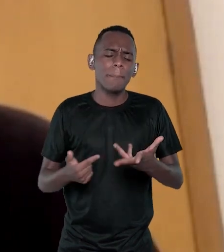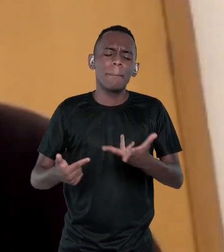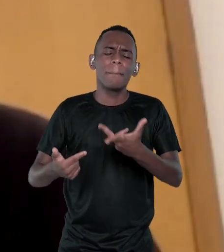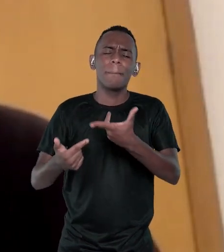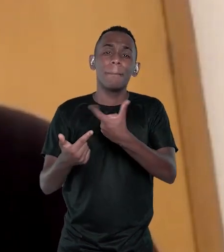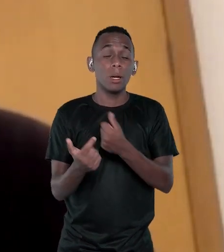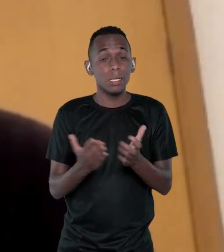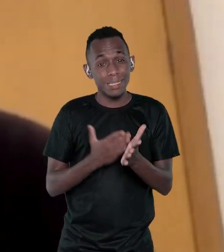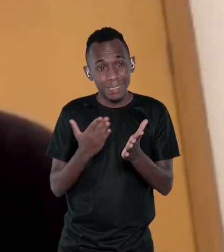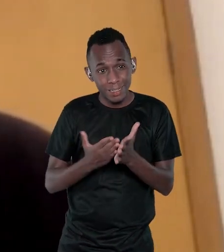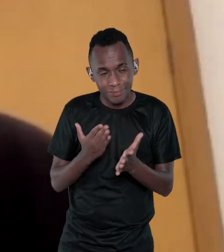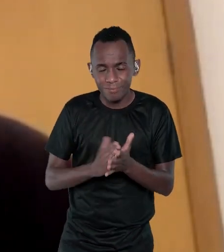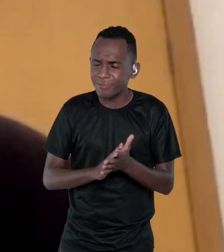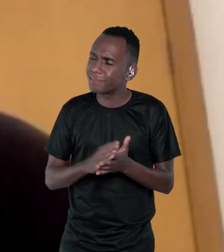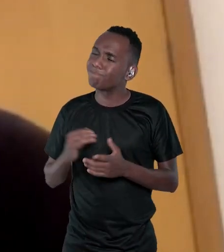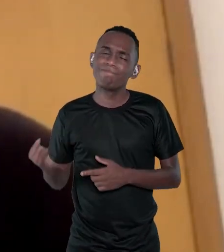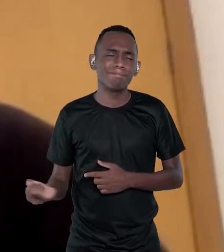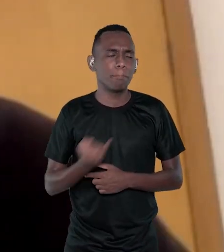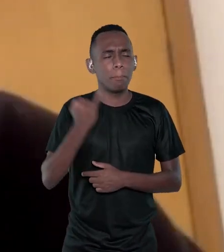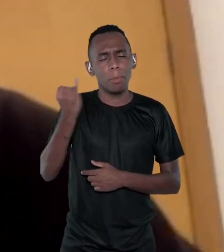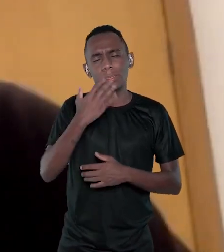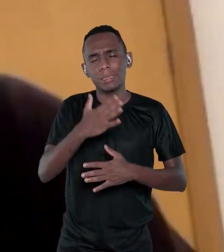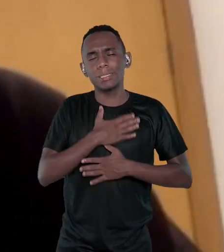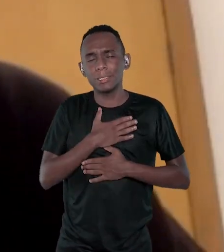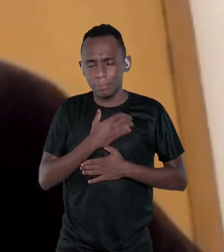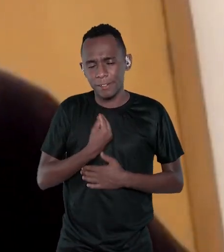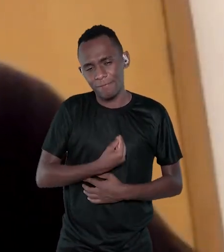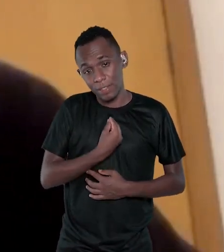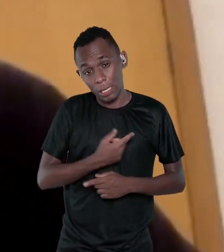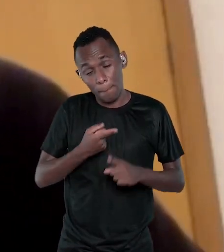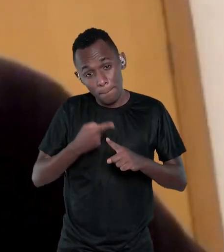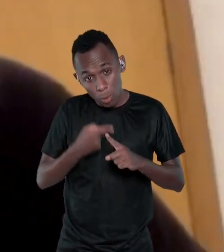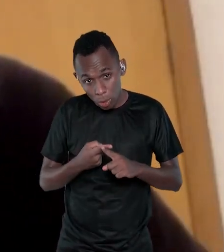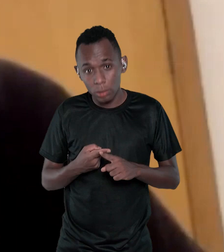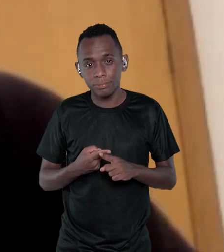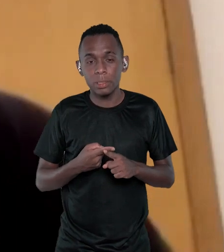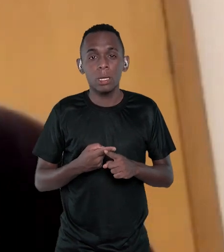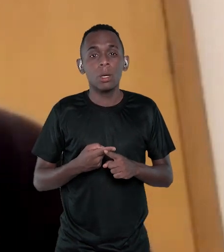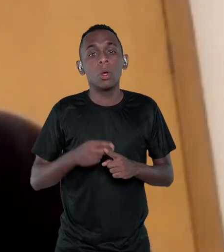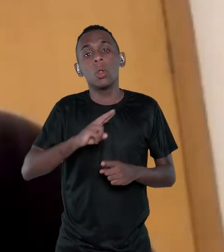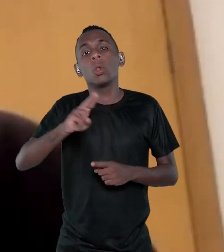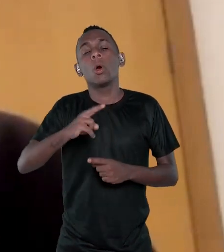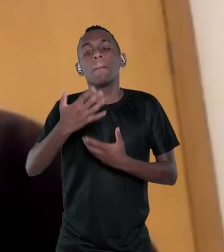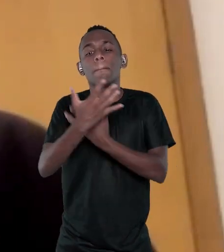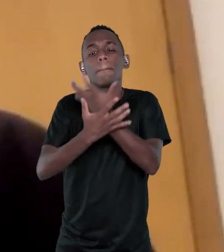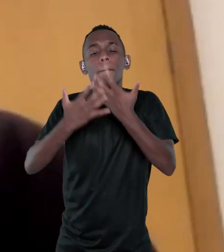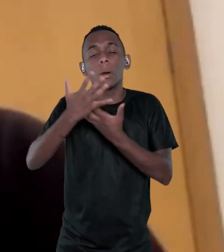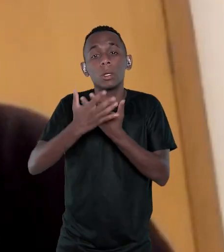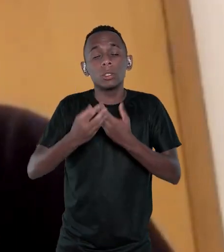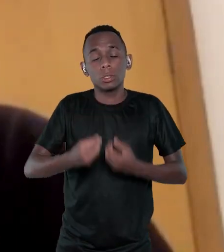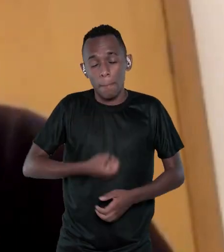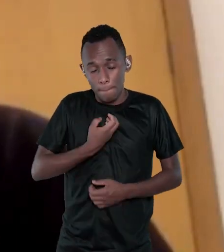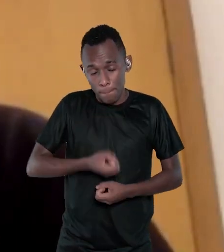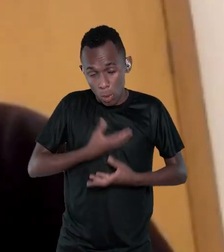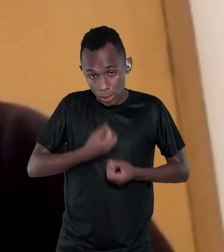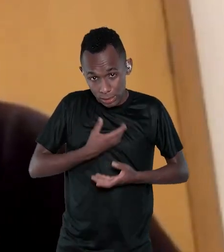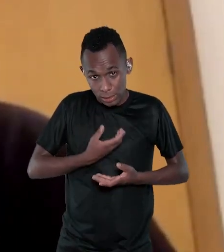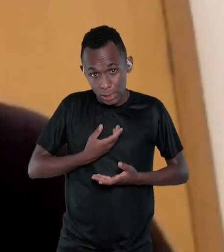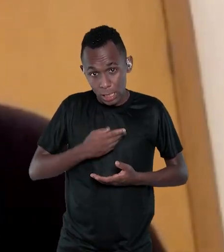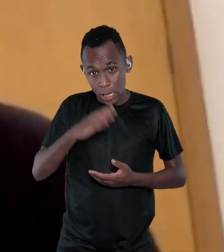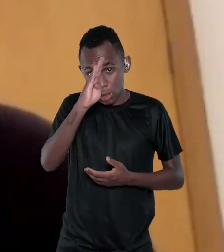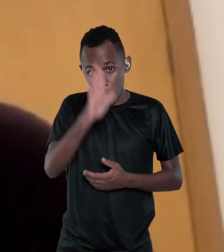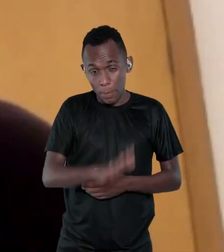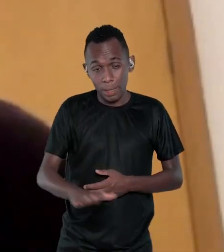é uma antologia que tem uma importância muito grande para mim, porque ela chama Poesia no